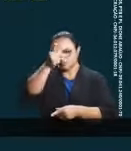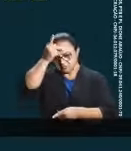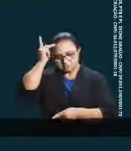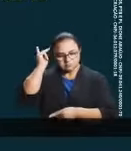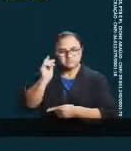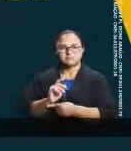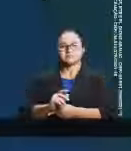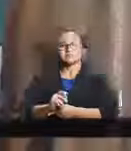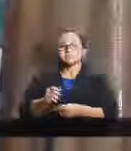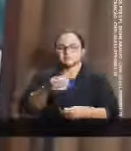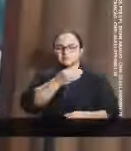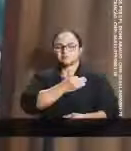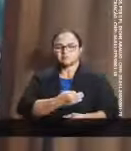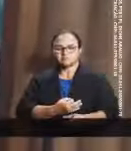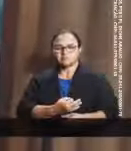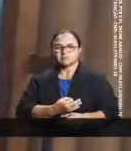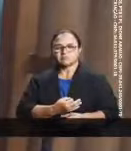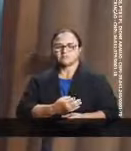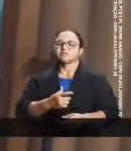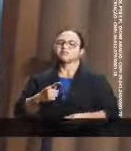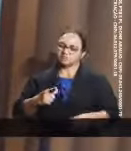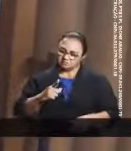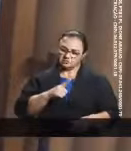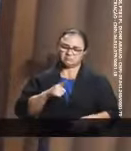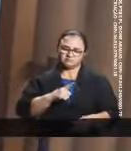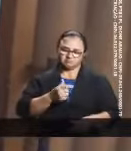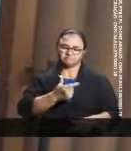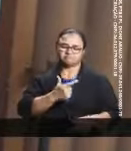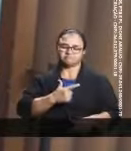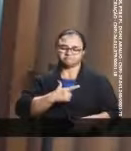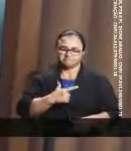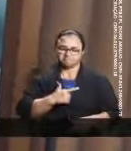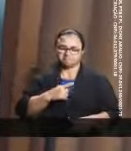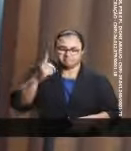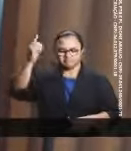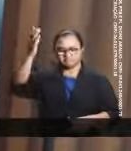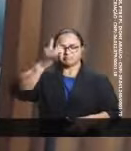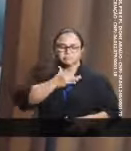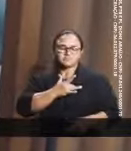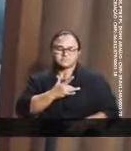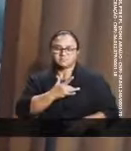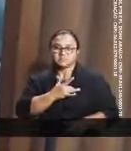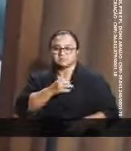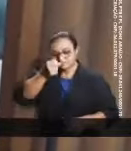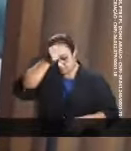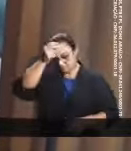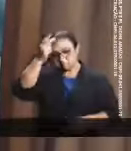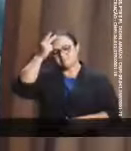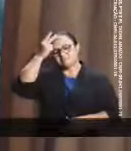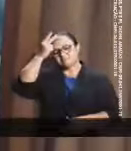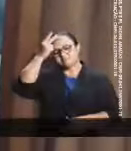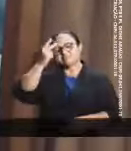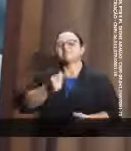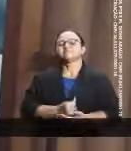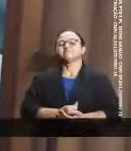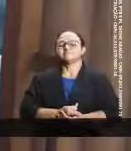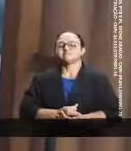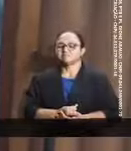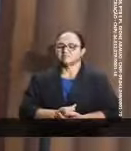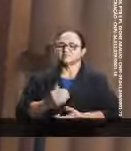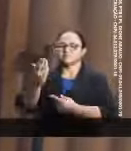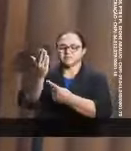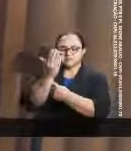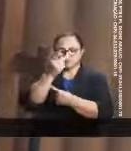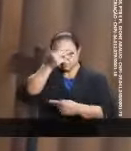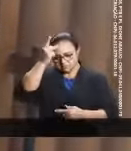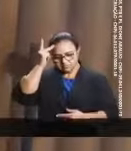como elas merecem tá bem né E Deus não tiver dó de quem vai para o lá dentro da prefeitura me ajudar